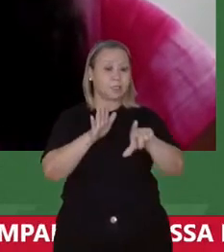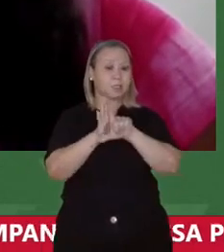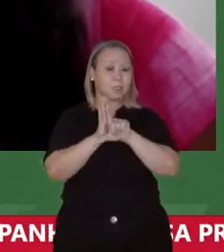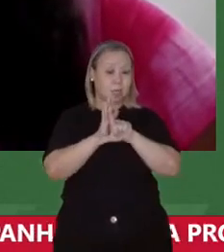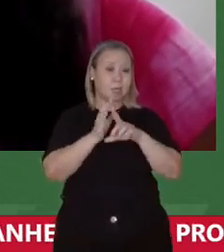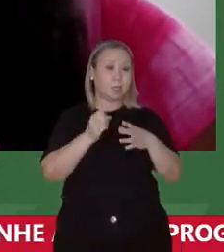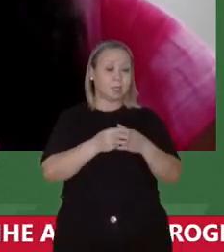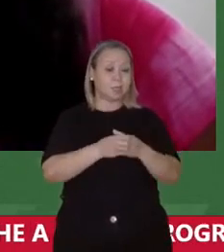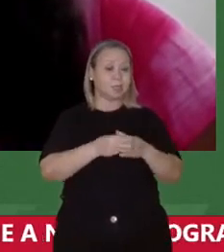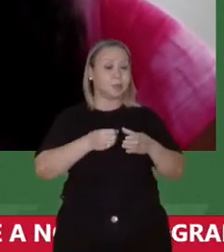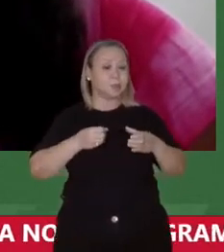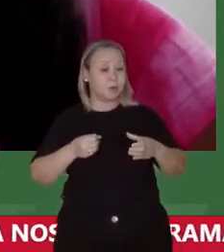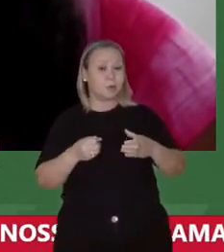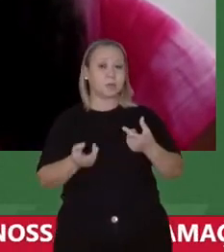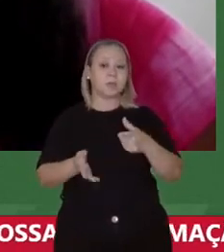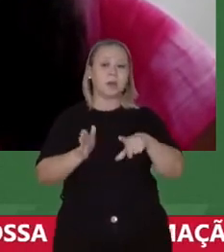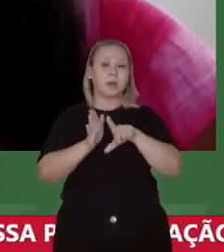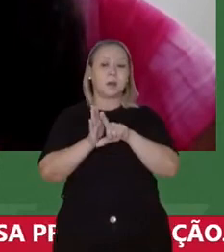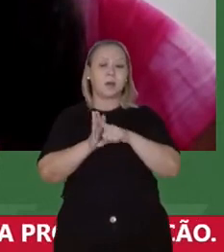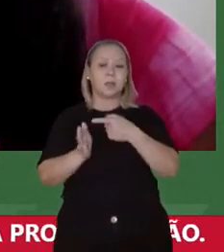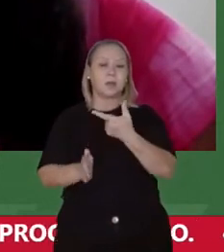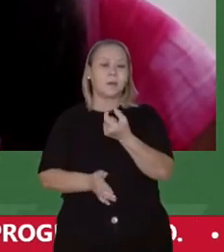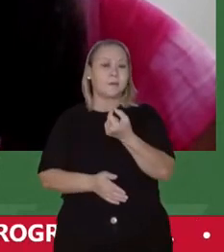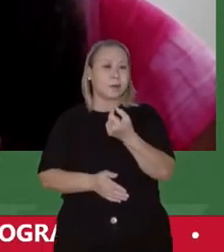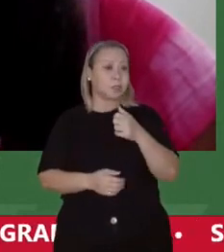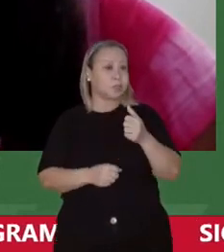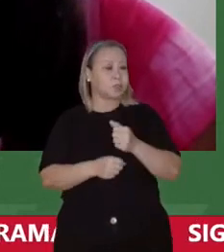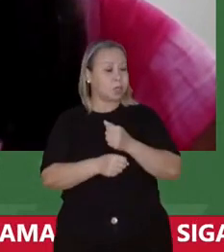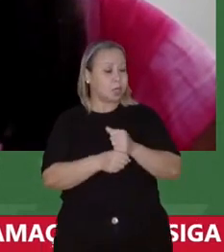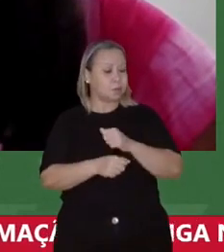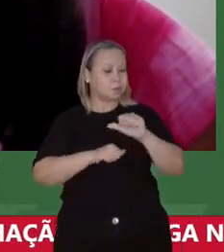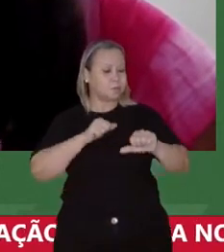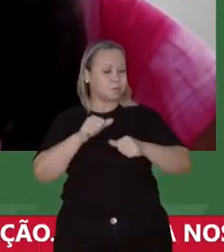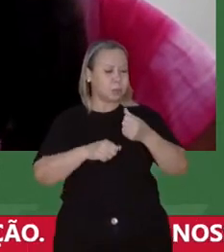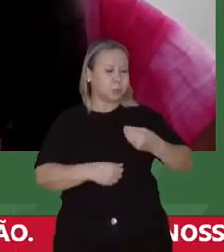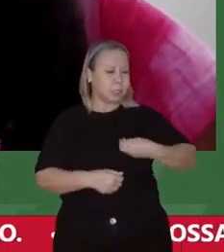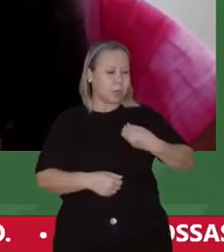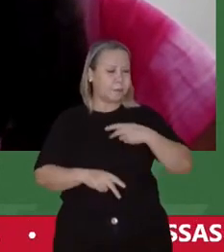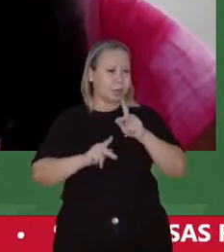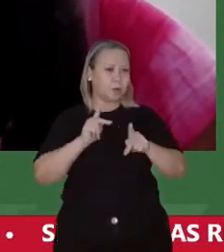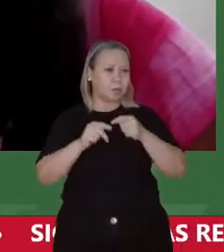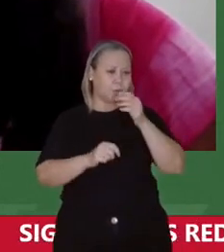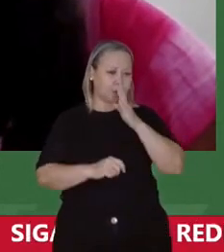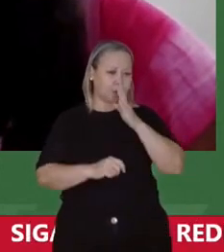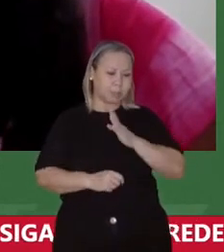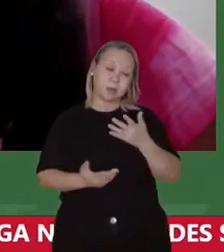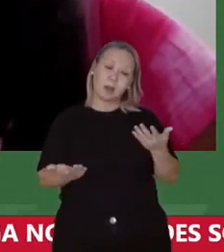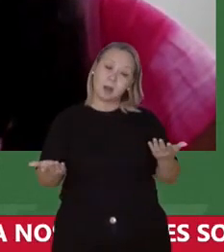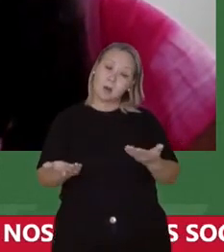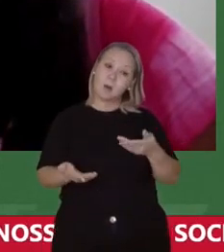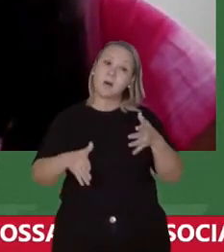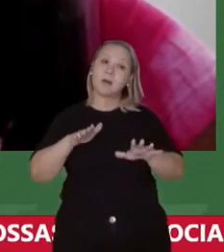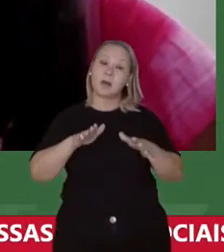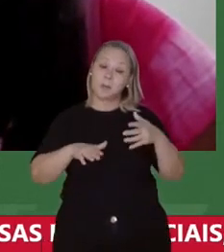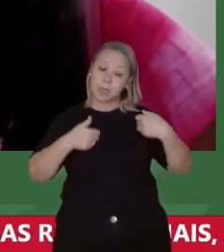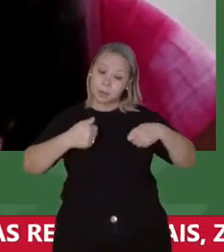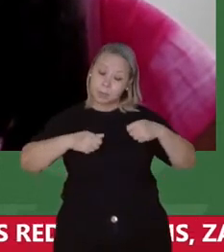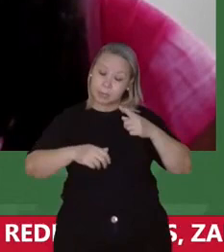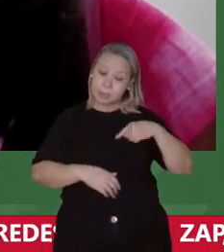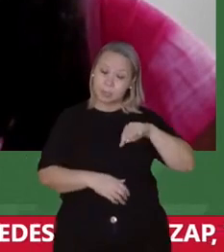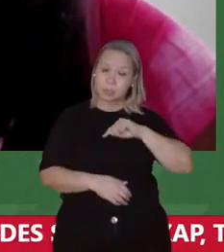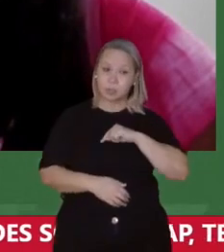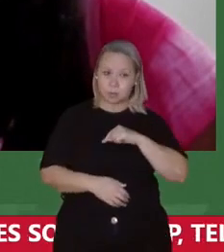que é uma lei que vem há 20 anos mudando a vida do povo brasileiro e que agora, de novo, depende de nós, enquanto petistas, militantes